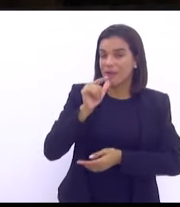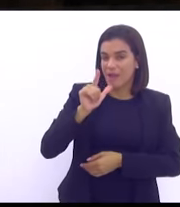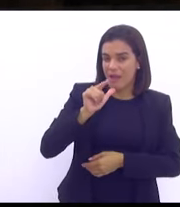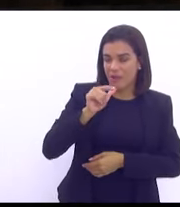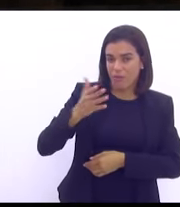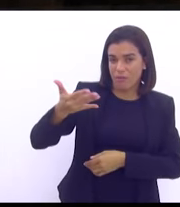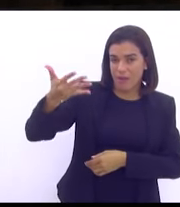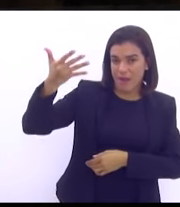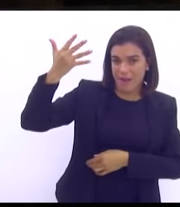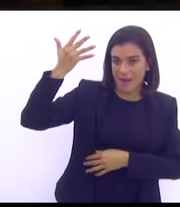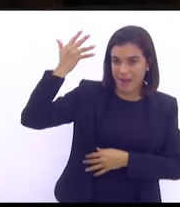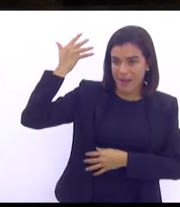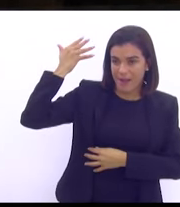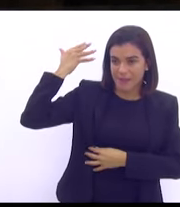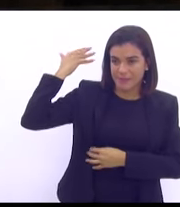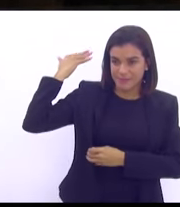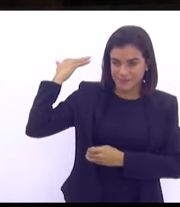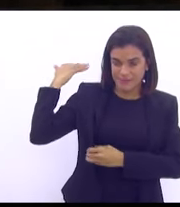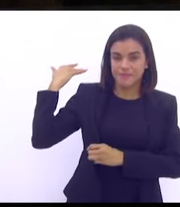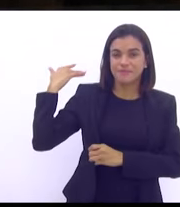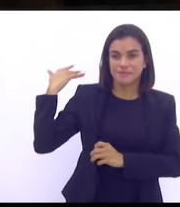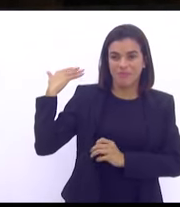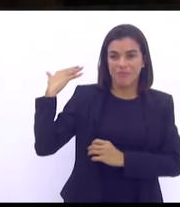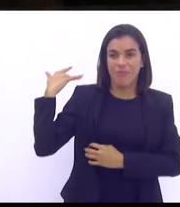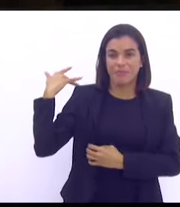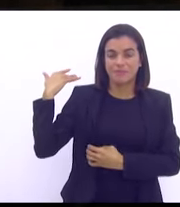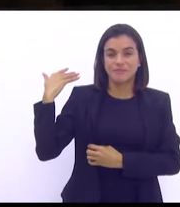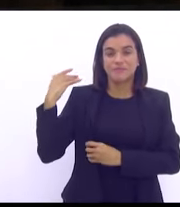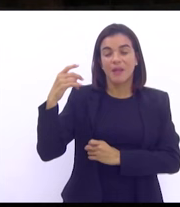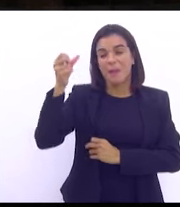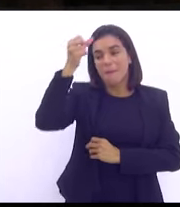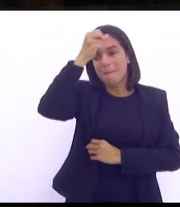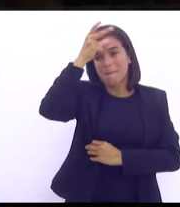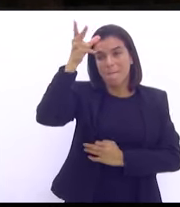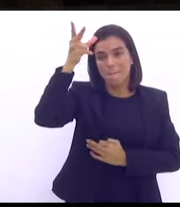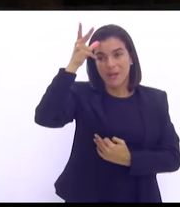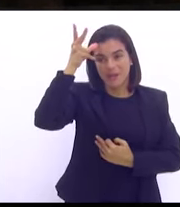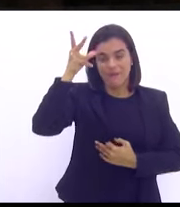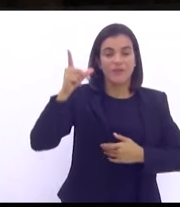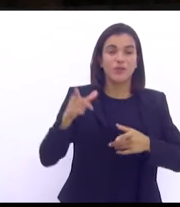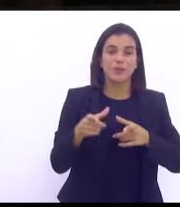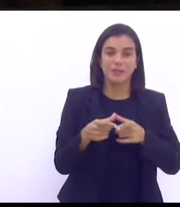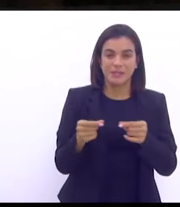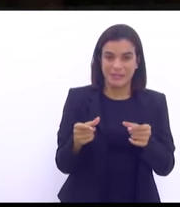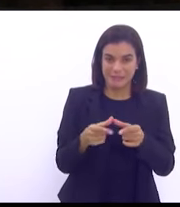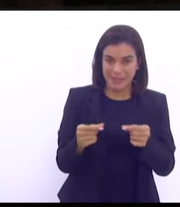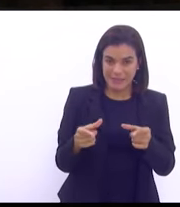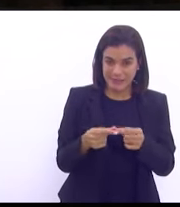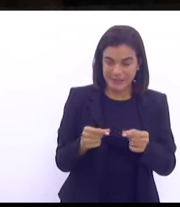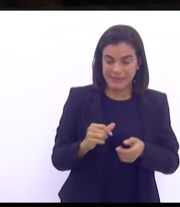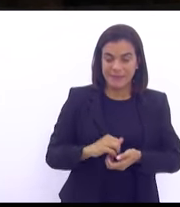reinava lá no antiga prefeitura do Distrito Federal.